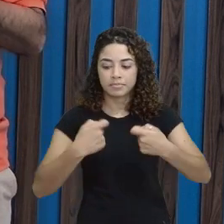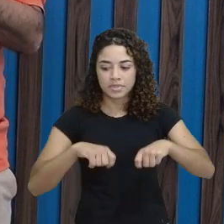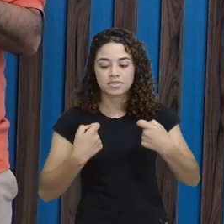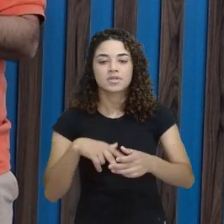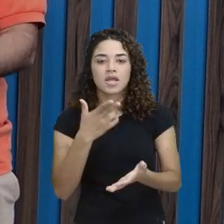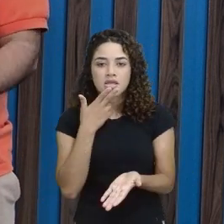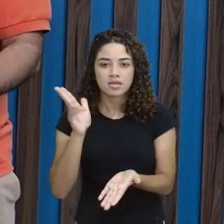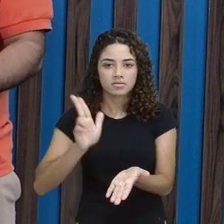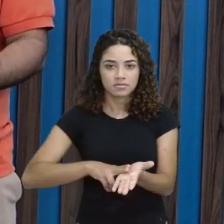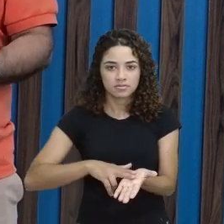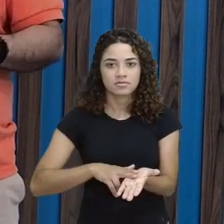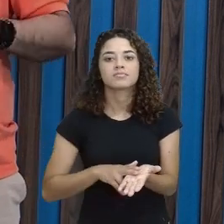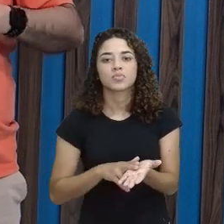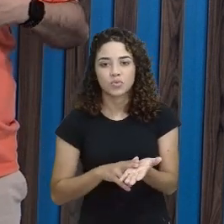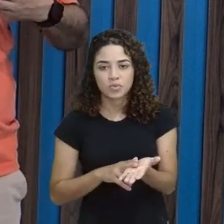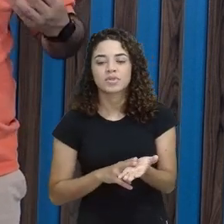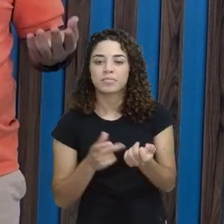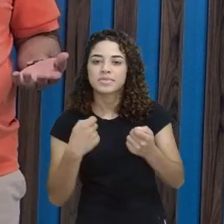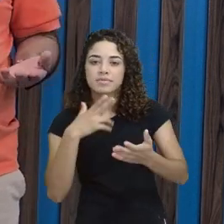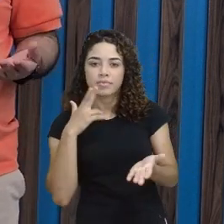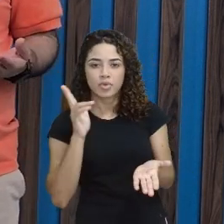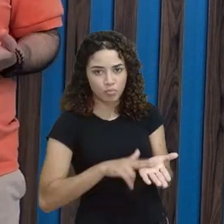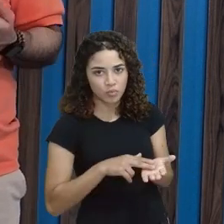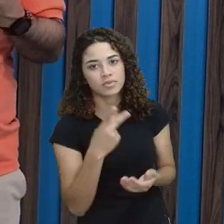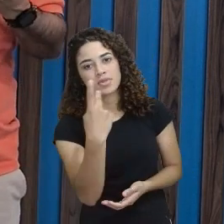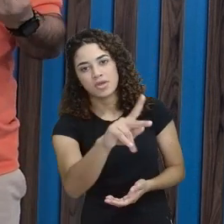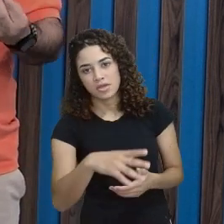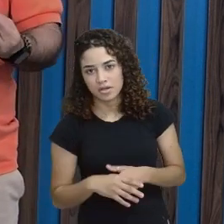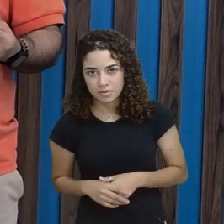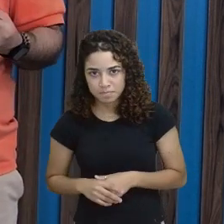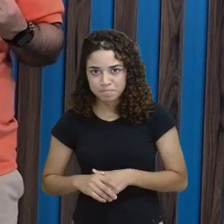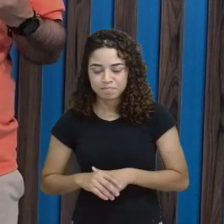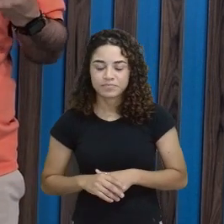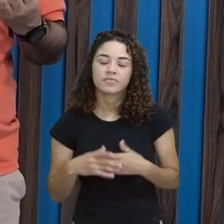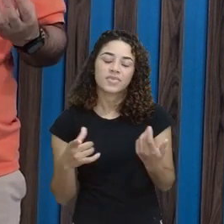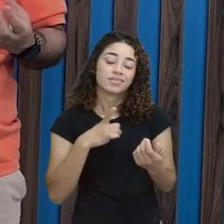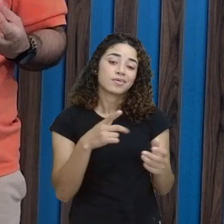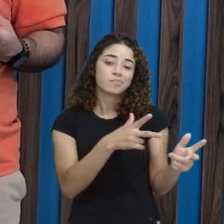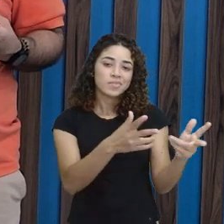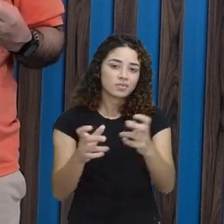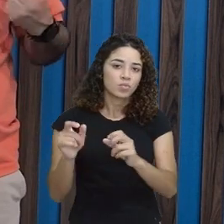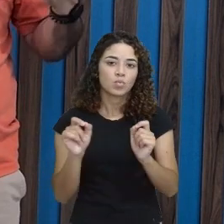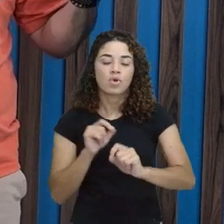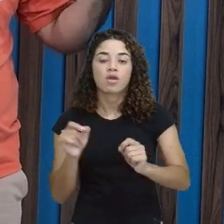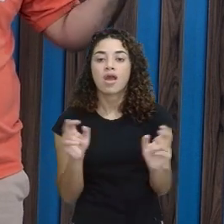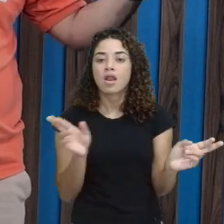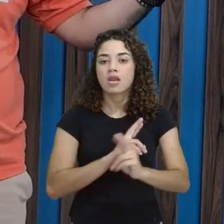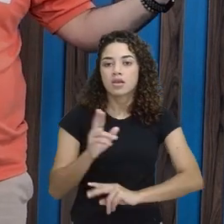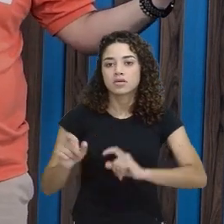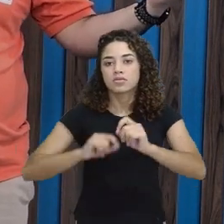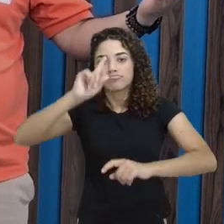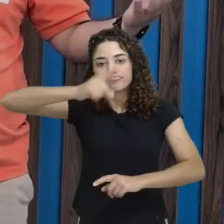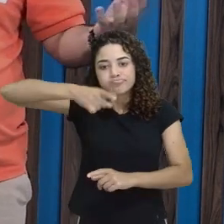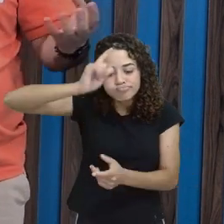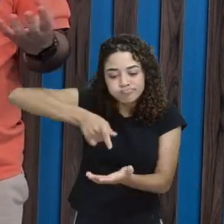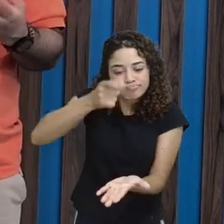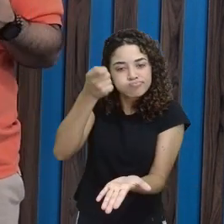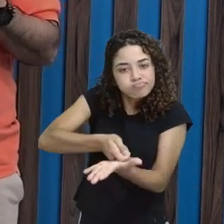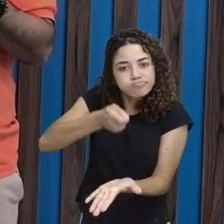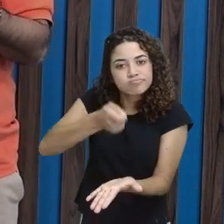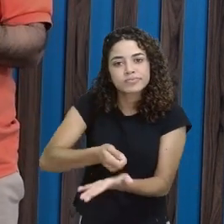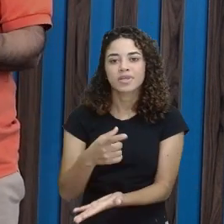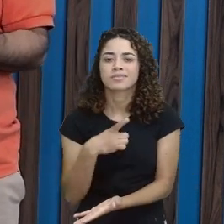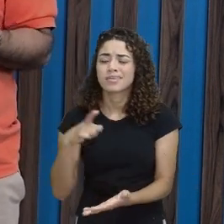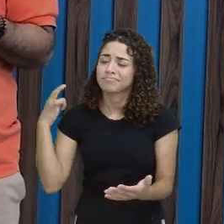for cabível. Mas a gente observa isso, então essa relação autoritária ela tem raízes históricas e